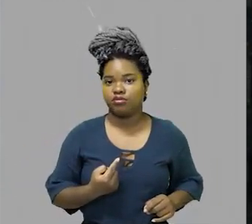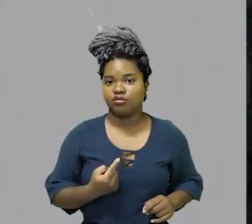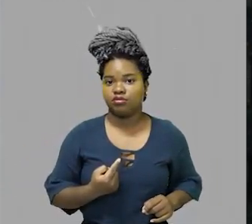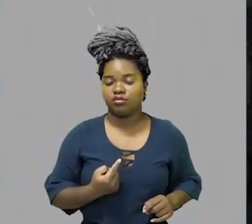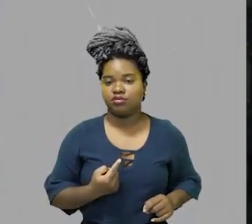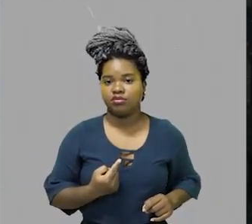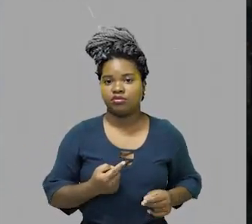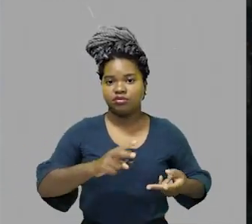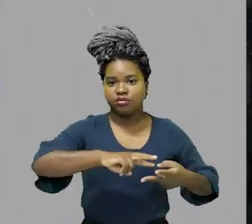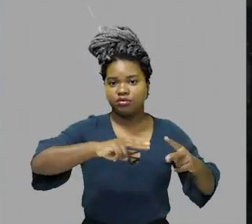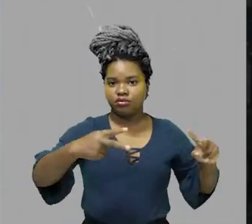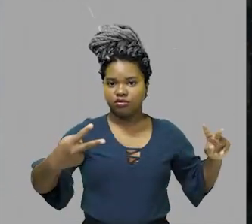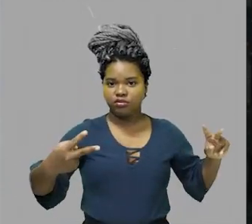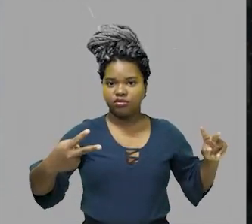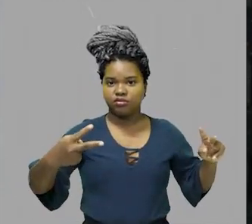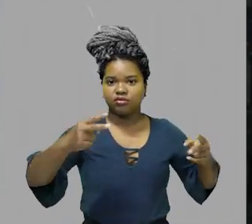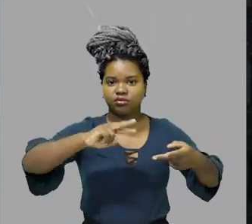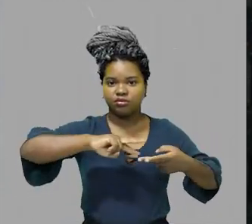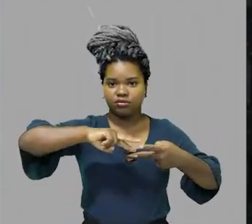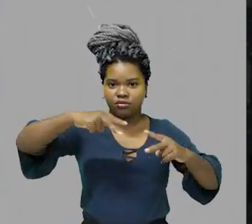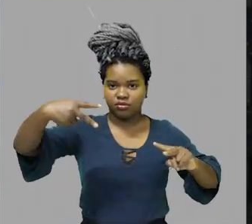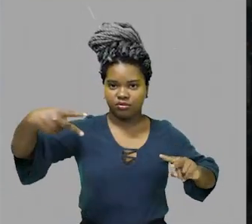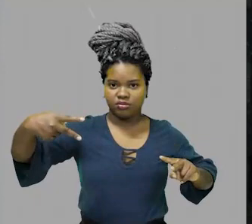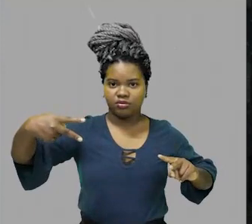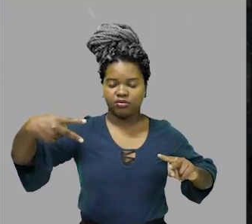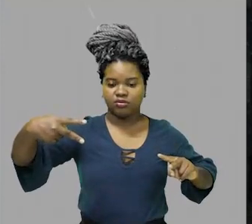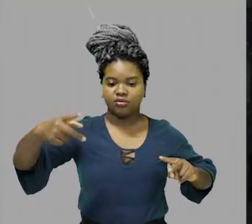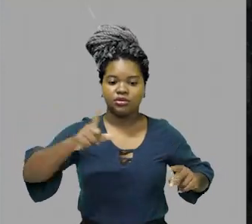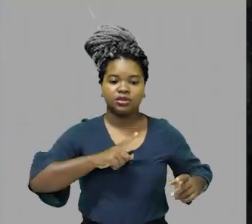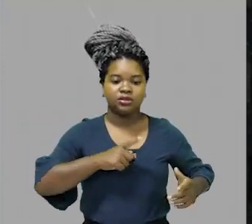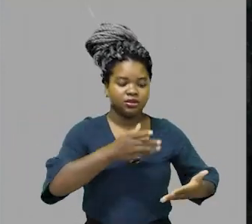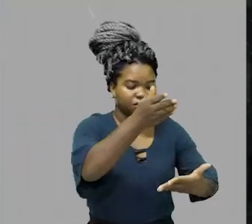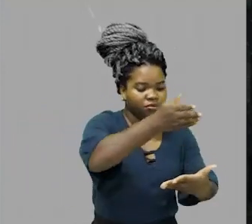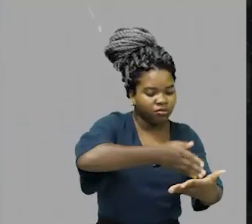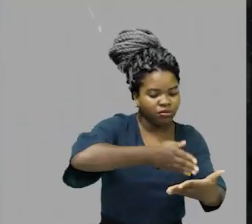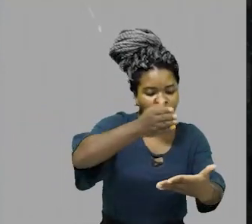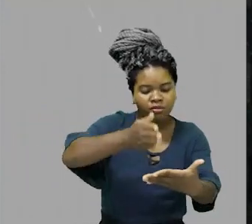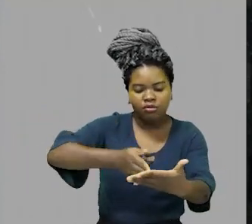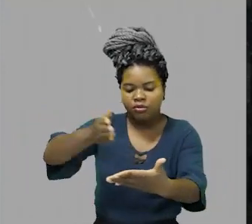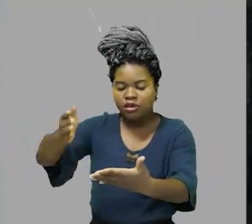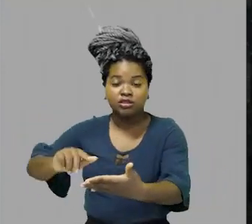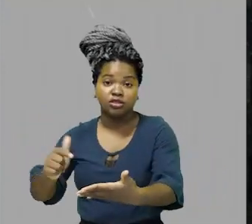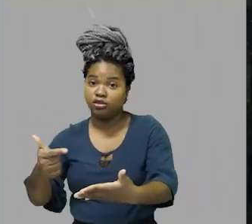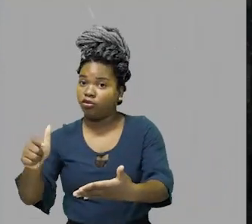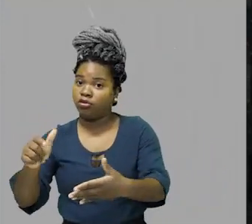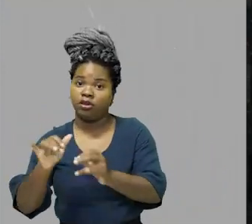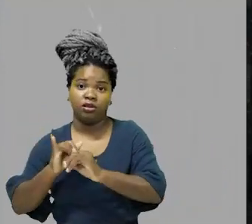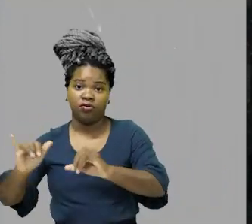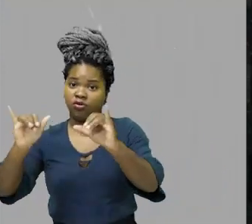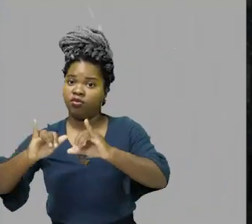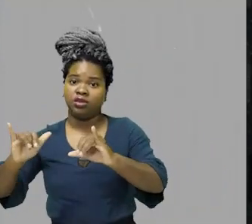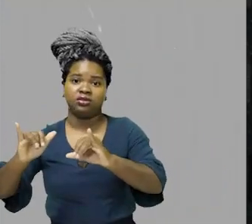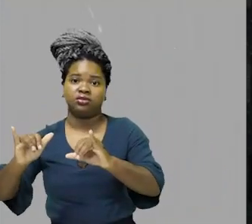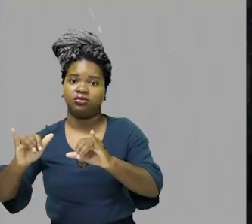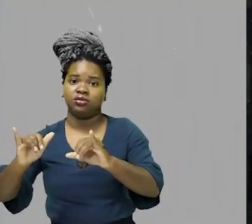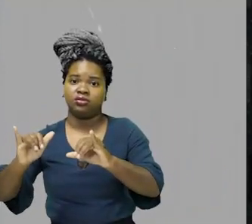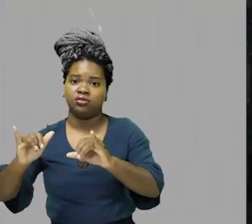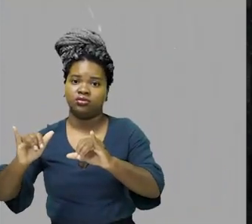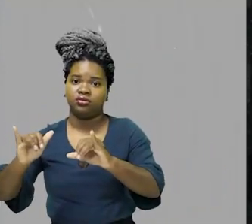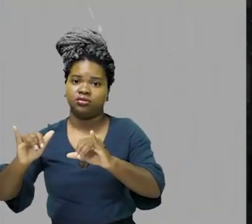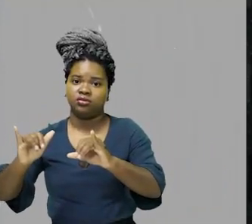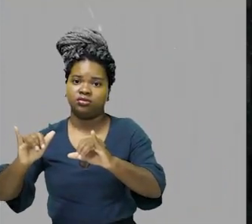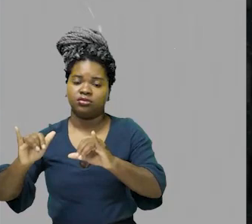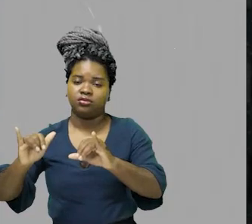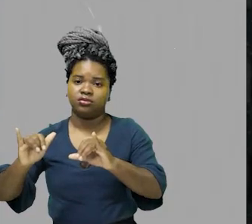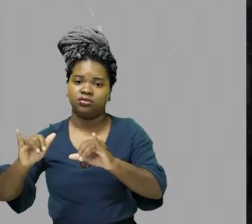não tem informação nenhuma, que não tem informação genética nenhuma. Esses trechos que não têm informações são chamados